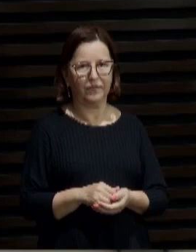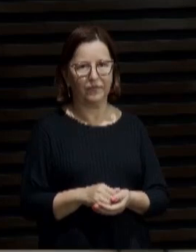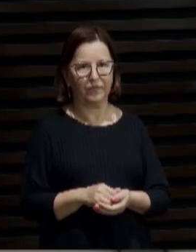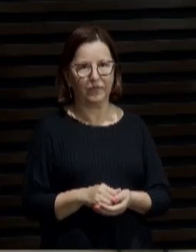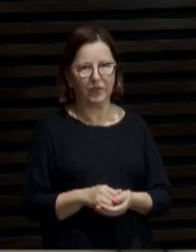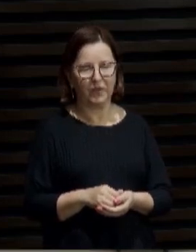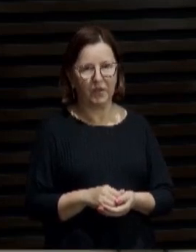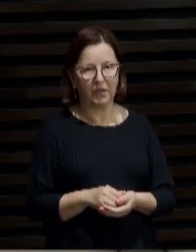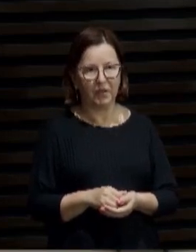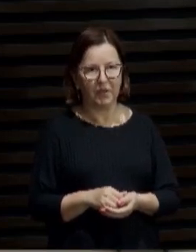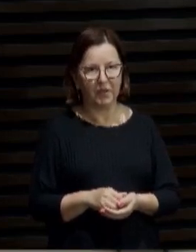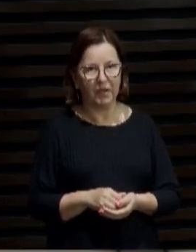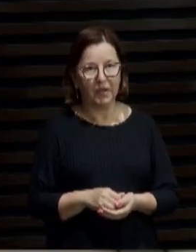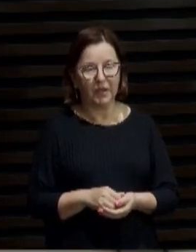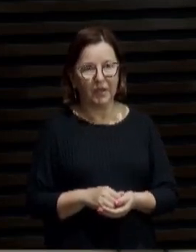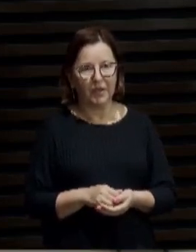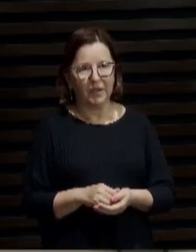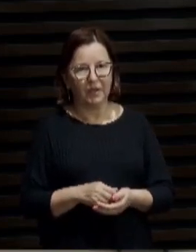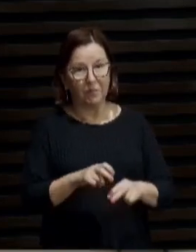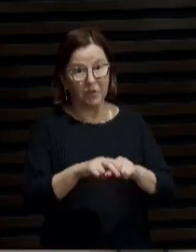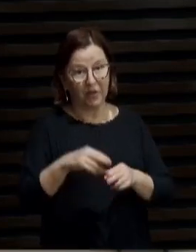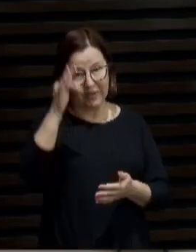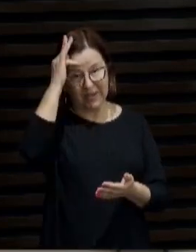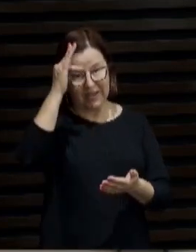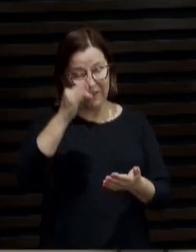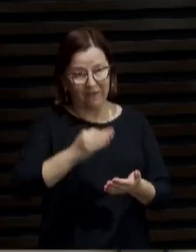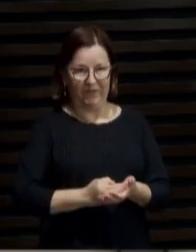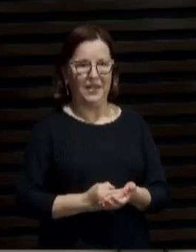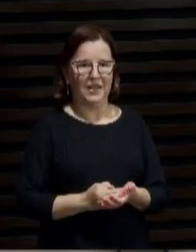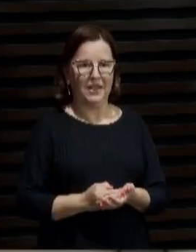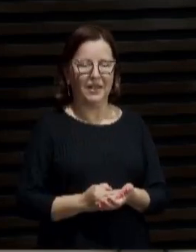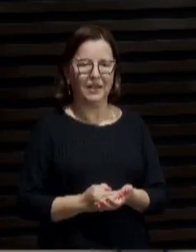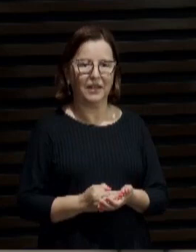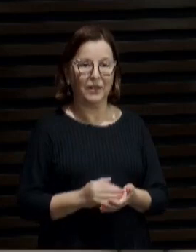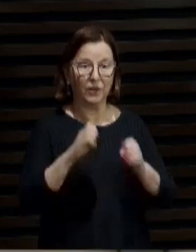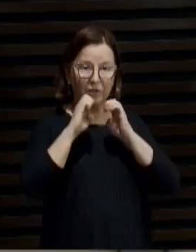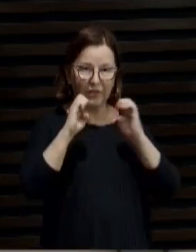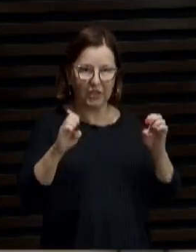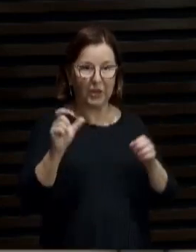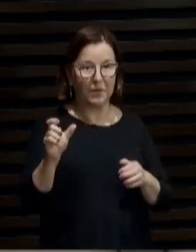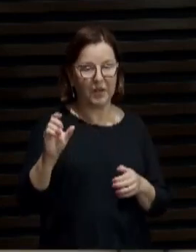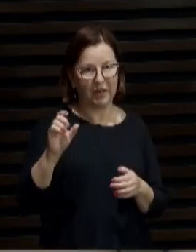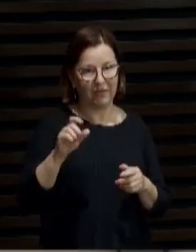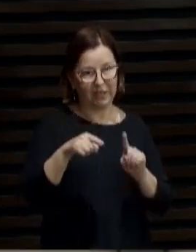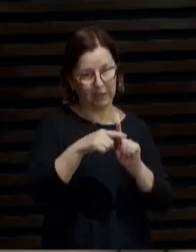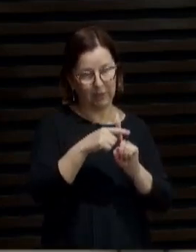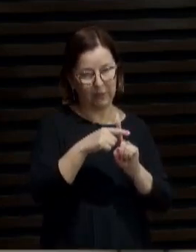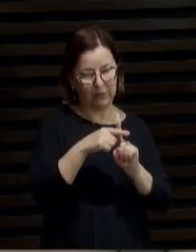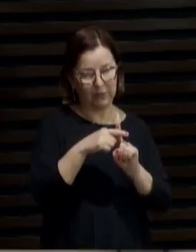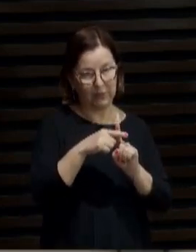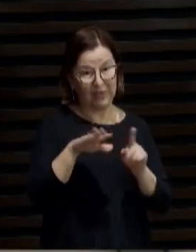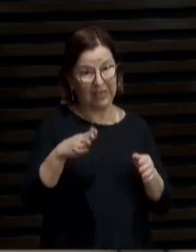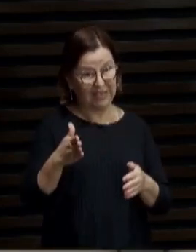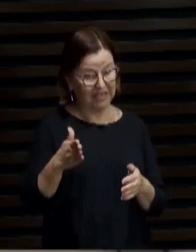verdadeiro evangelho, na palavra de Deus, na palavra da cruz, por alguma razão ou por outra, ser levado